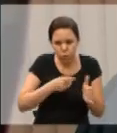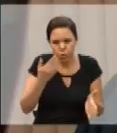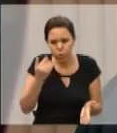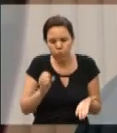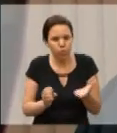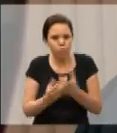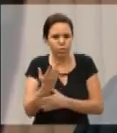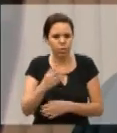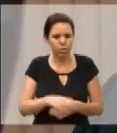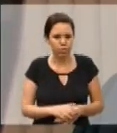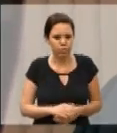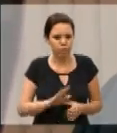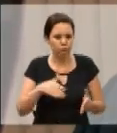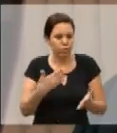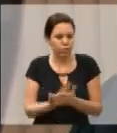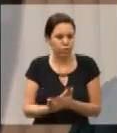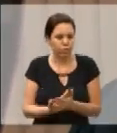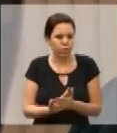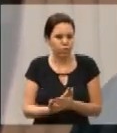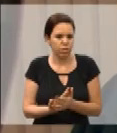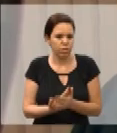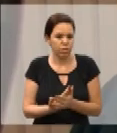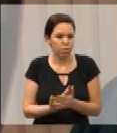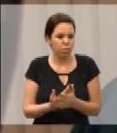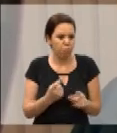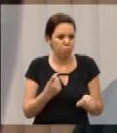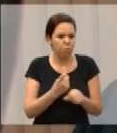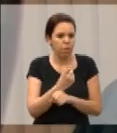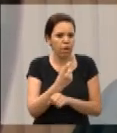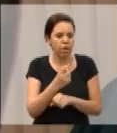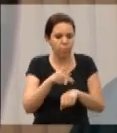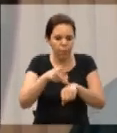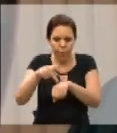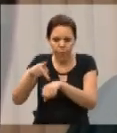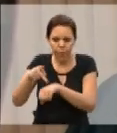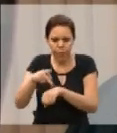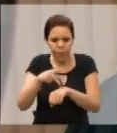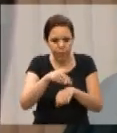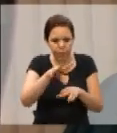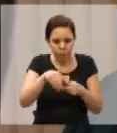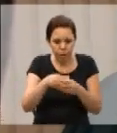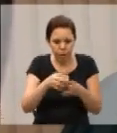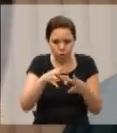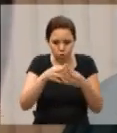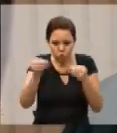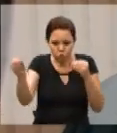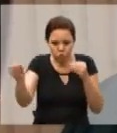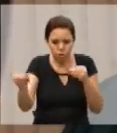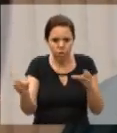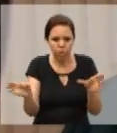acontecendo, até eles chegarem de sumiço de uma pedra, e essas pedras fazem parte do asteroide,